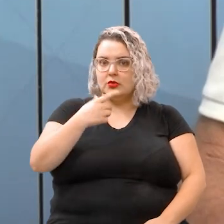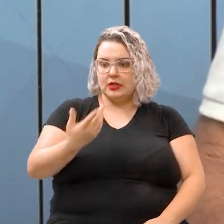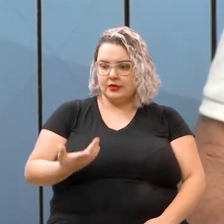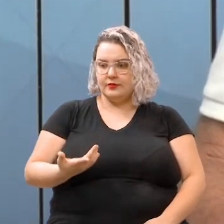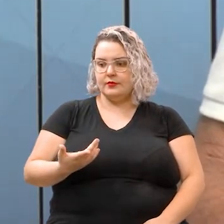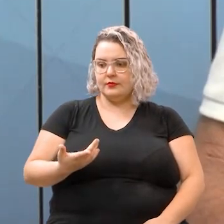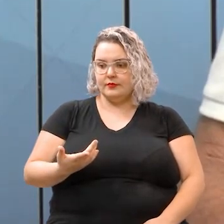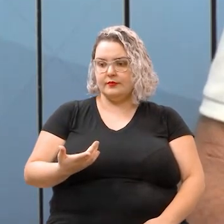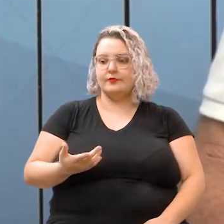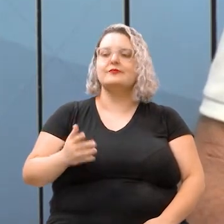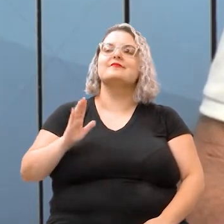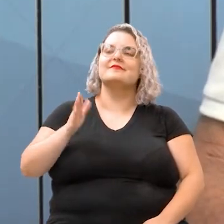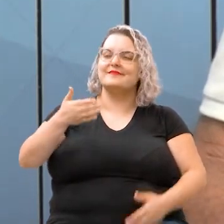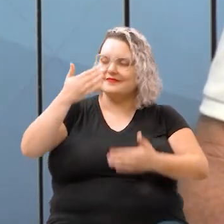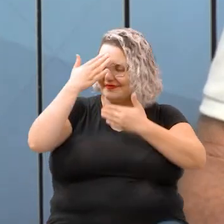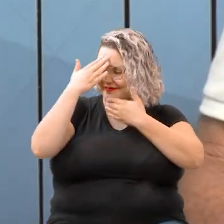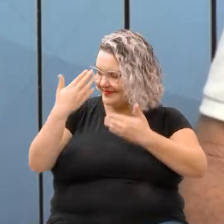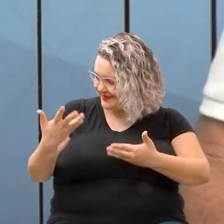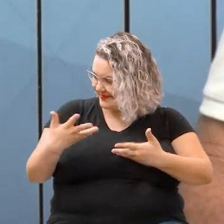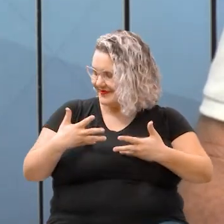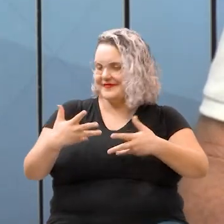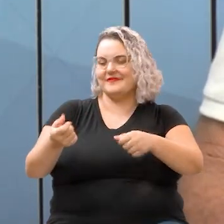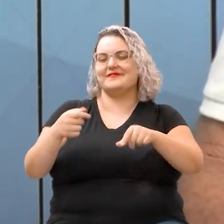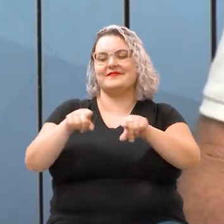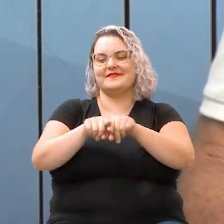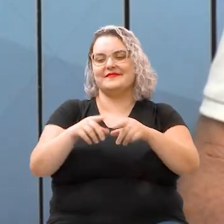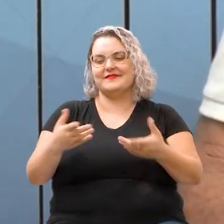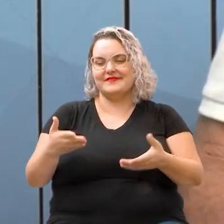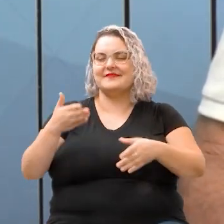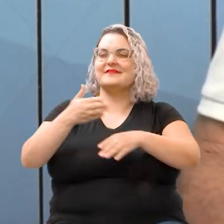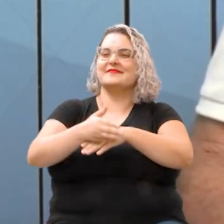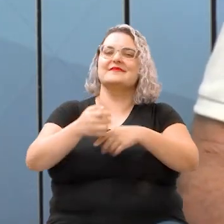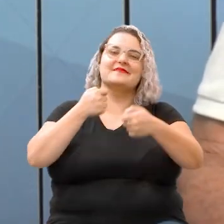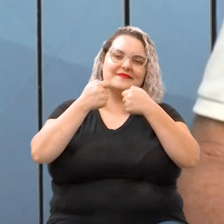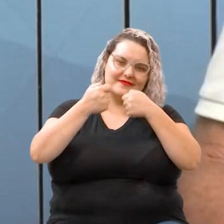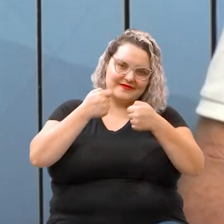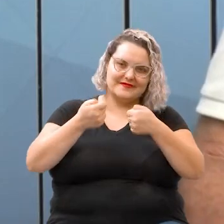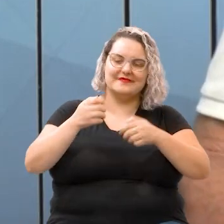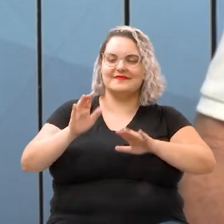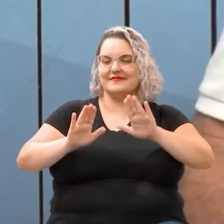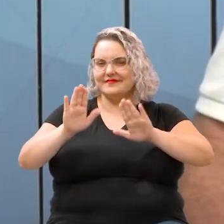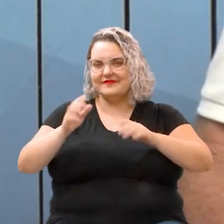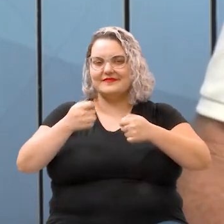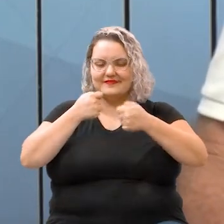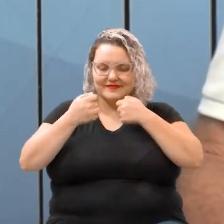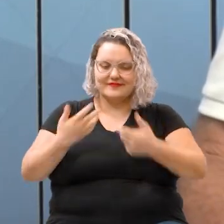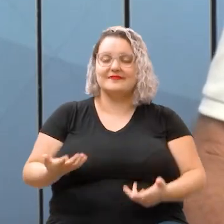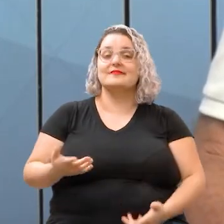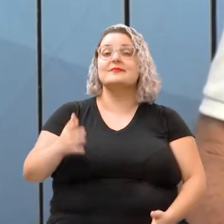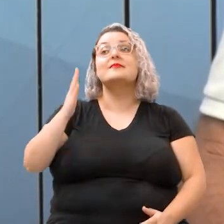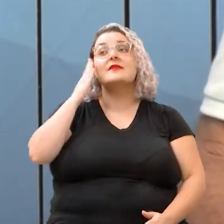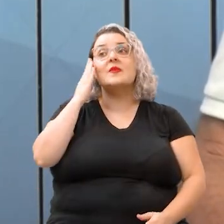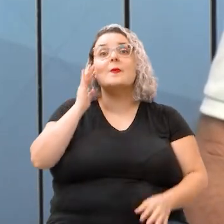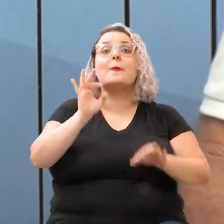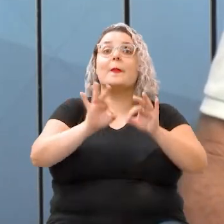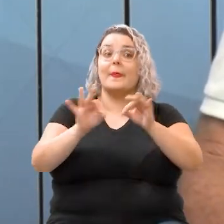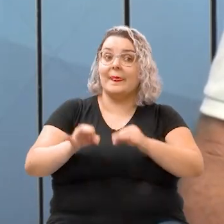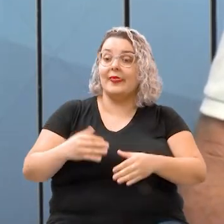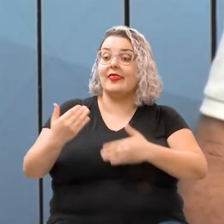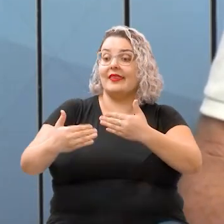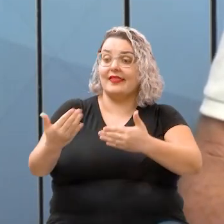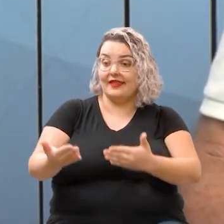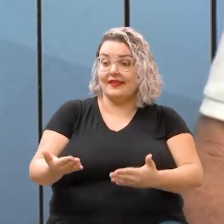fica, né, quero já agradecer o convite também, de eu participar aqui do Questão de Ordem. Eu sei que é um programa que passa e